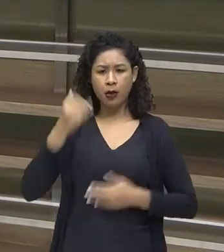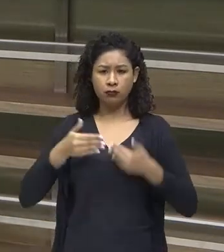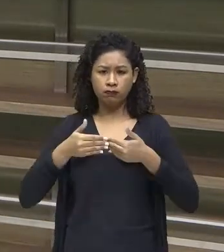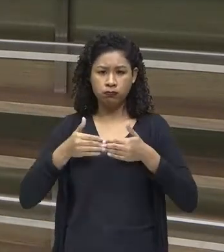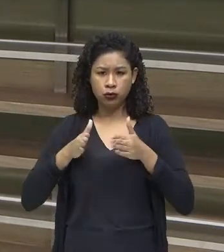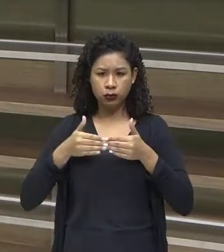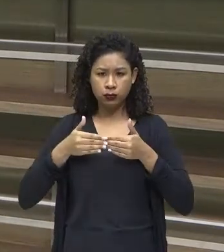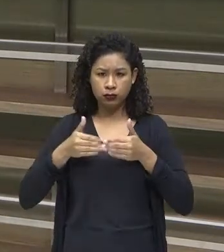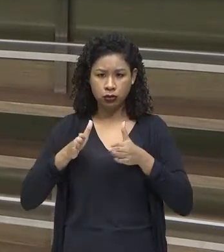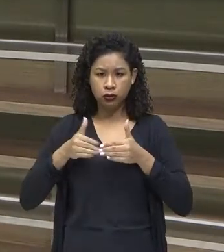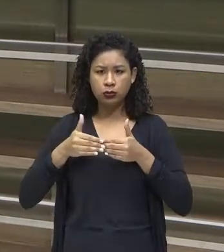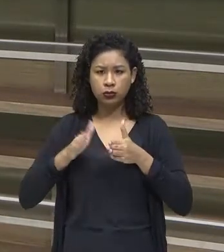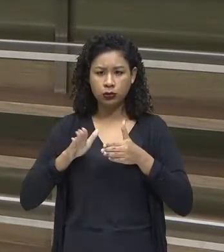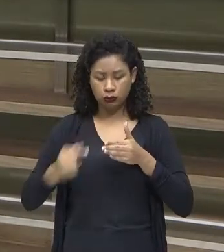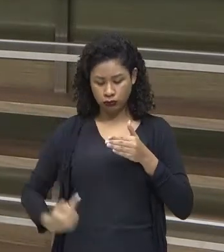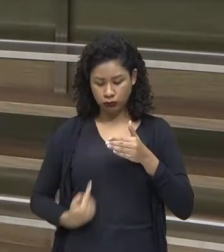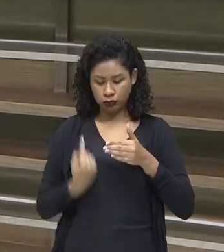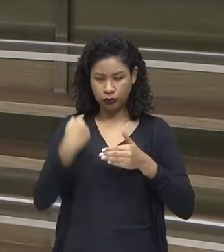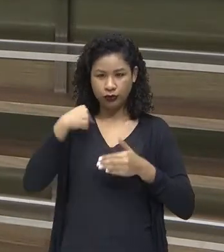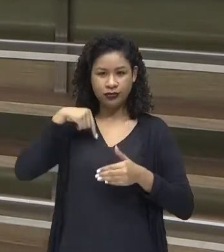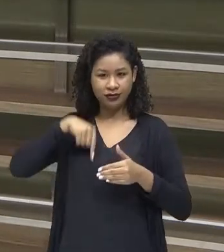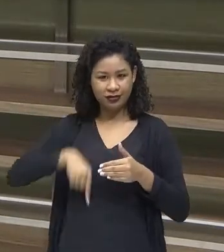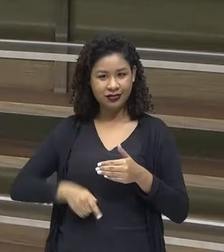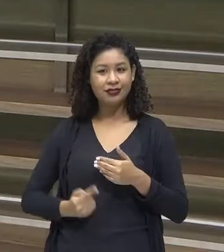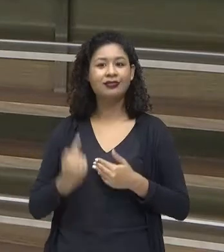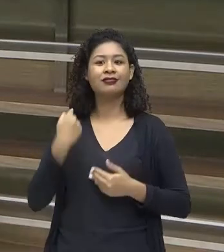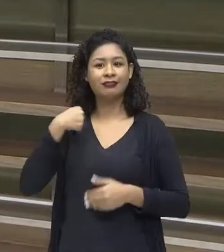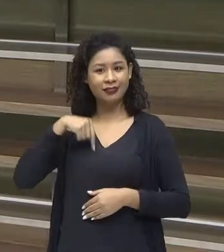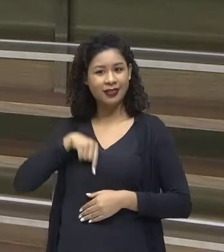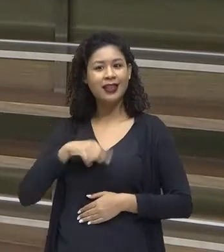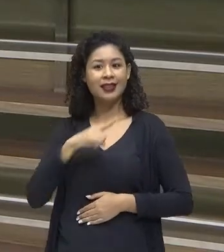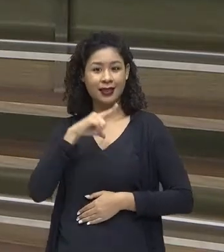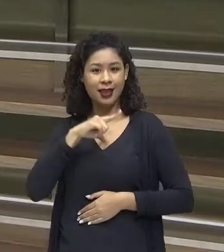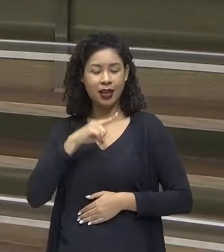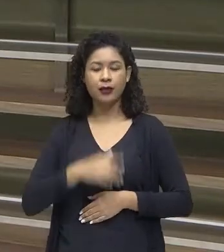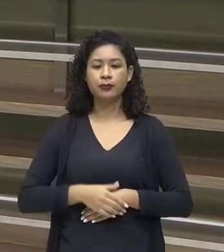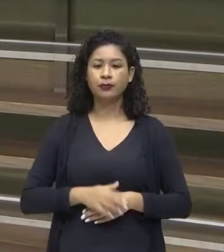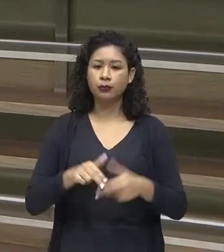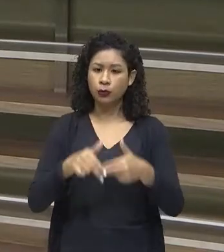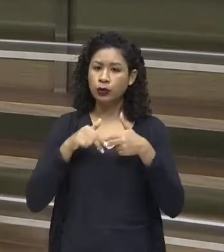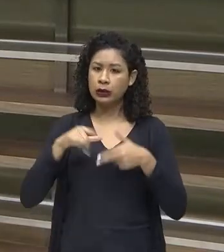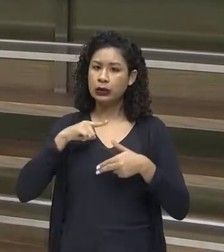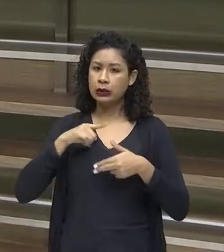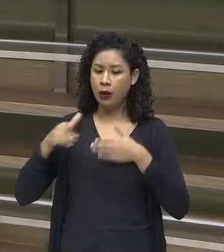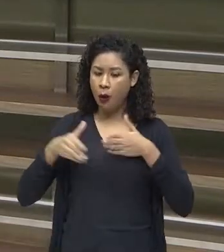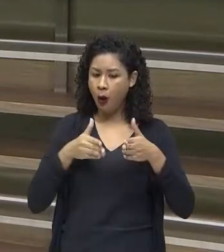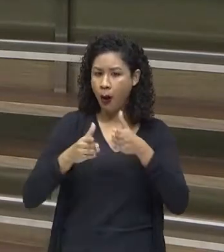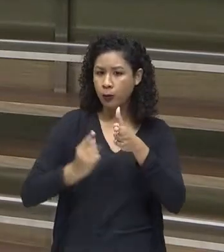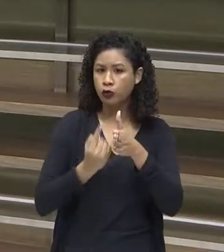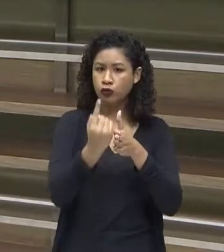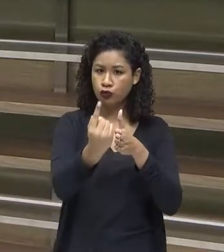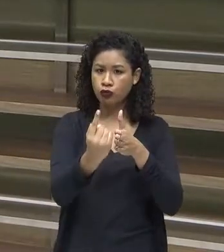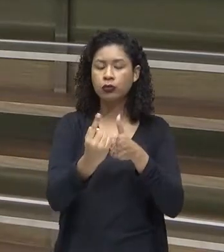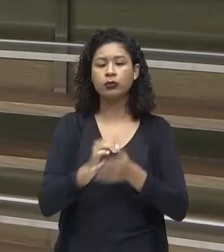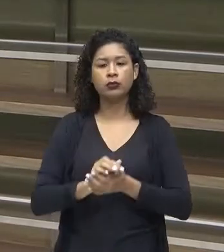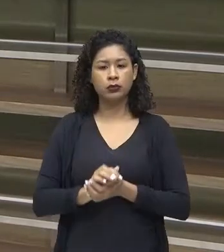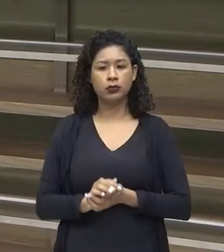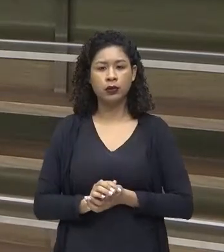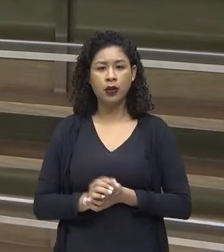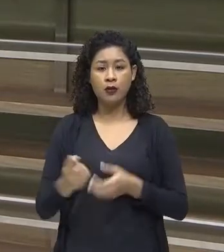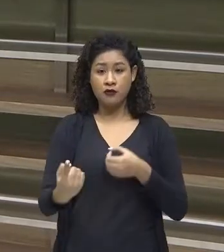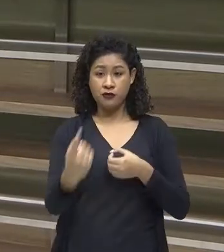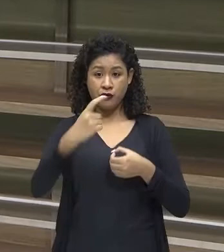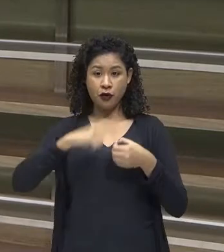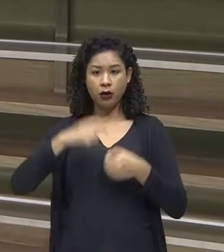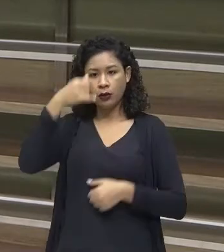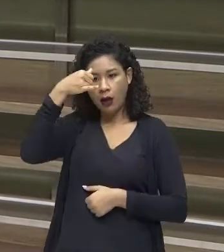estão presentes aí nesses vasos, porque o sangue ele segue somente um único trajeto. E a válvula faz com que esse sangue não